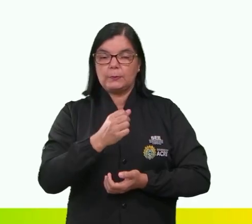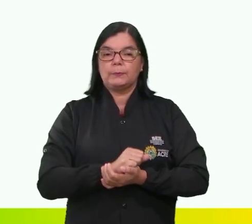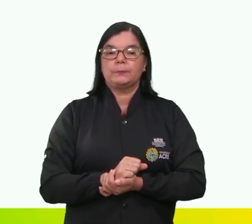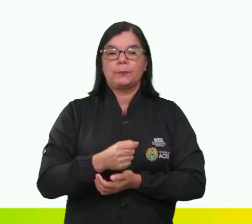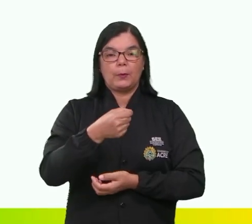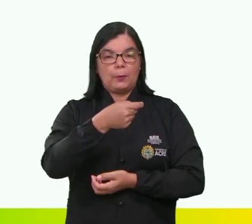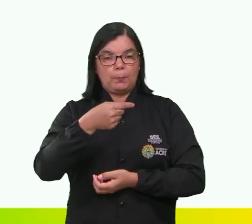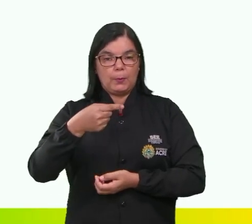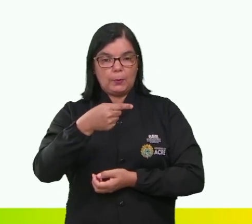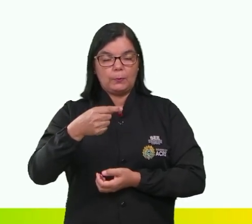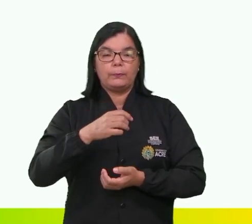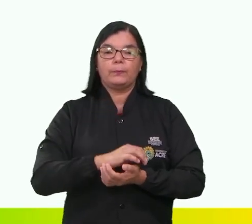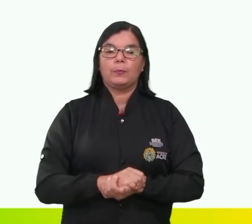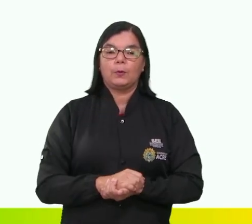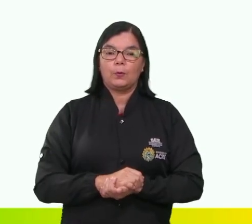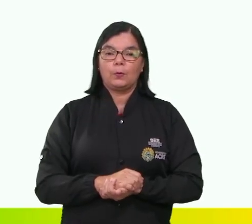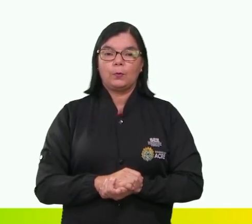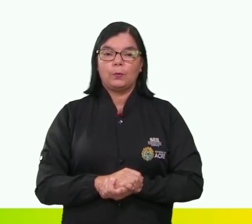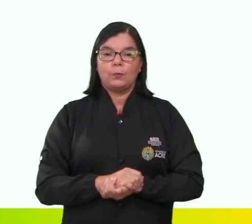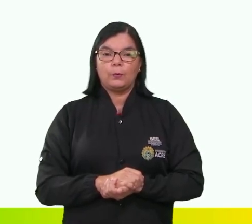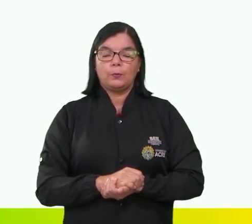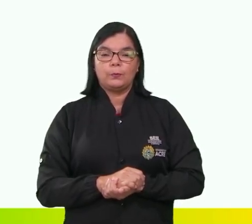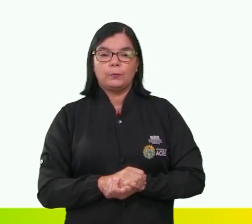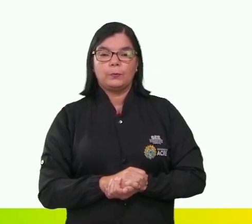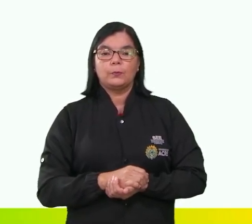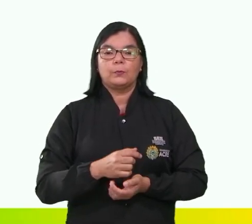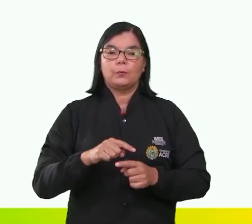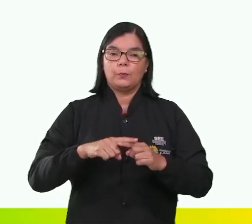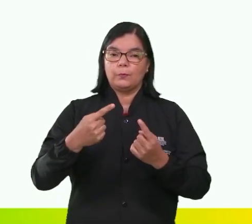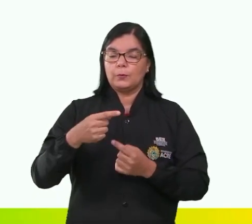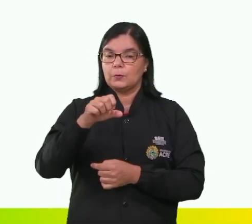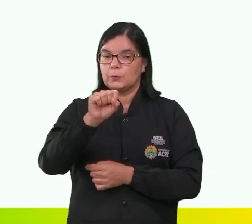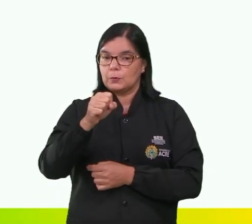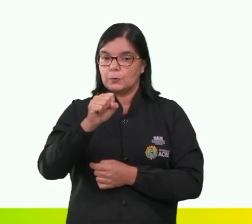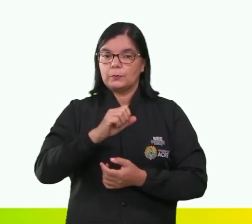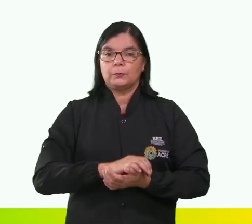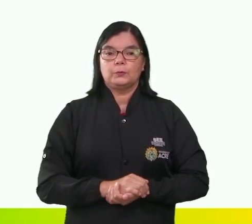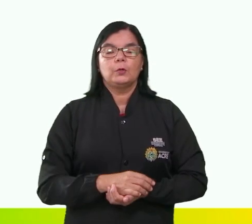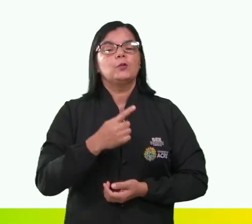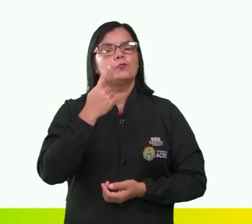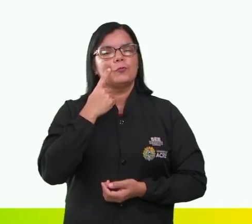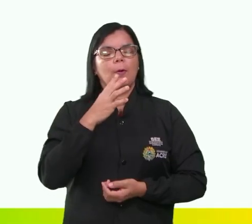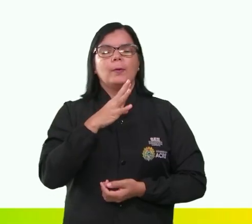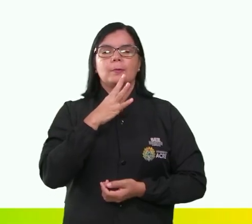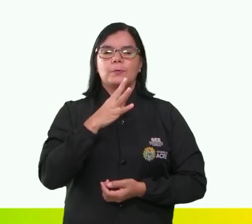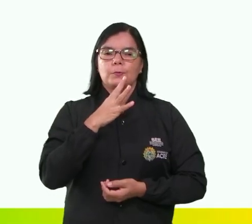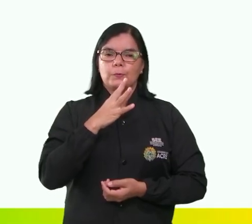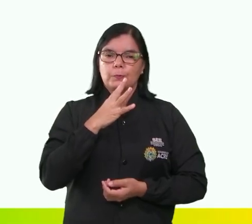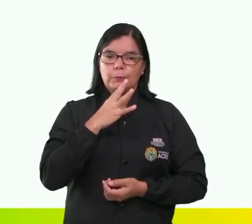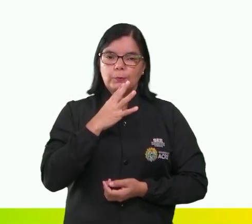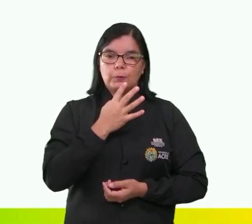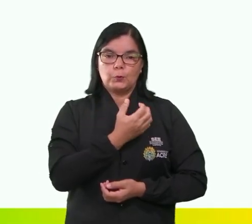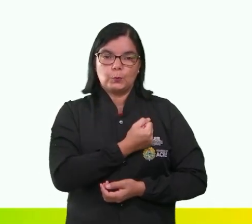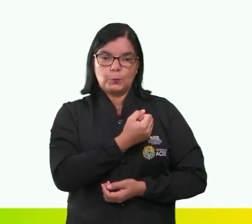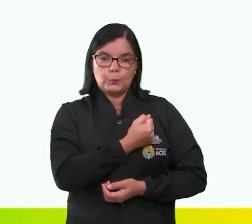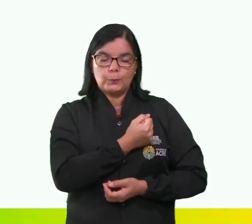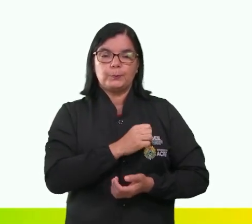16 menos 8, que é igual a 8. Pronto. Achamos esse